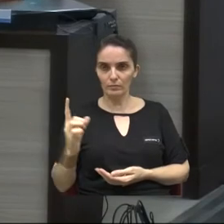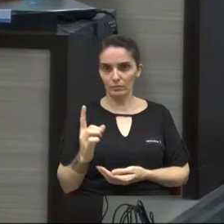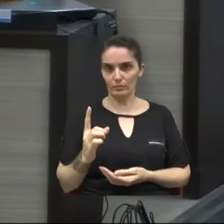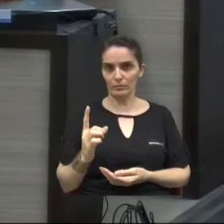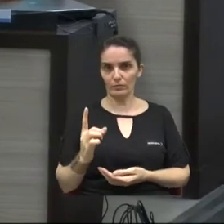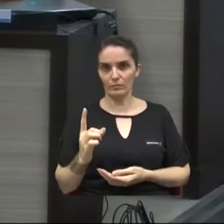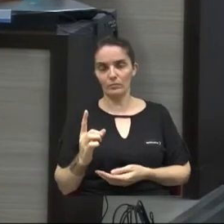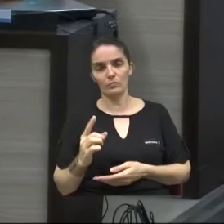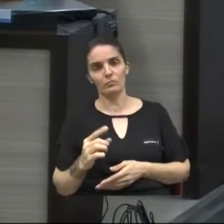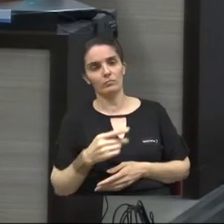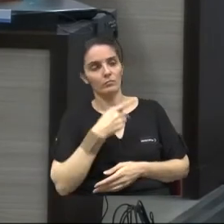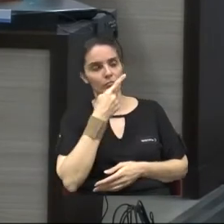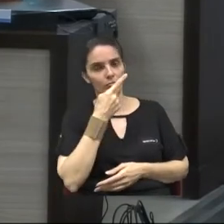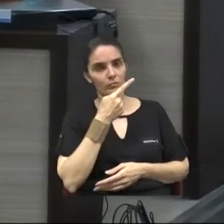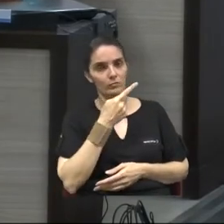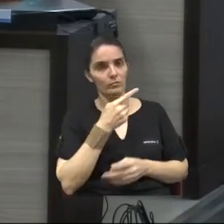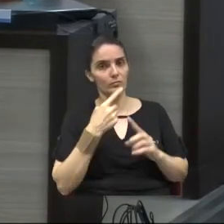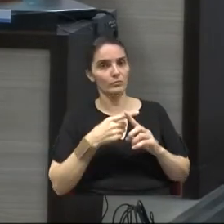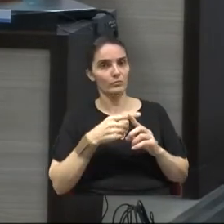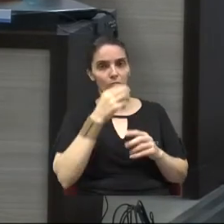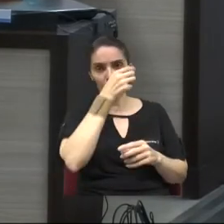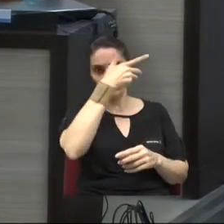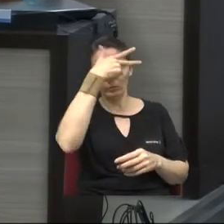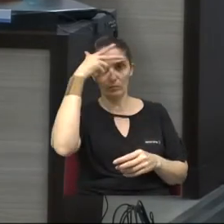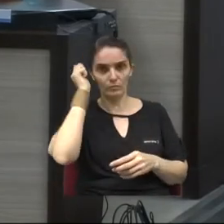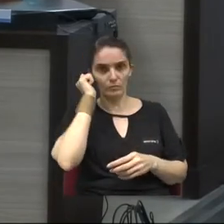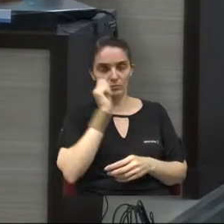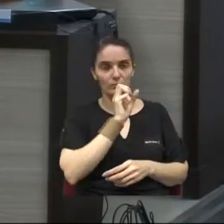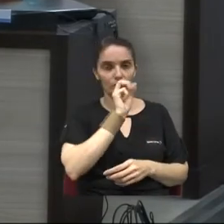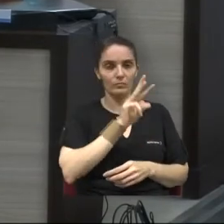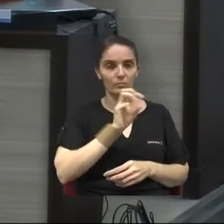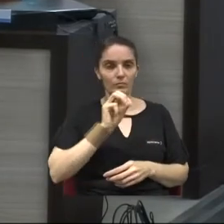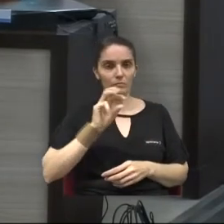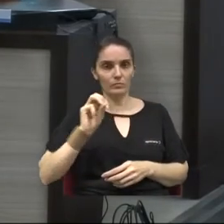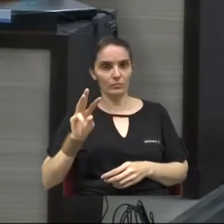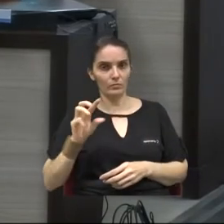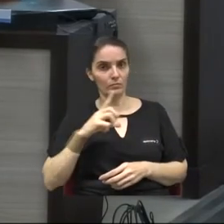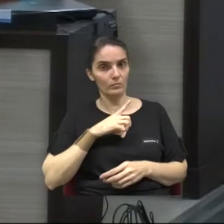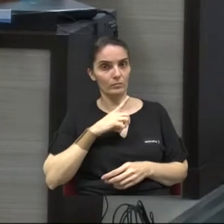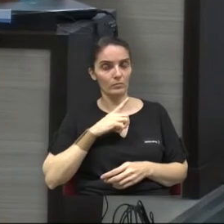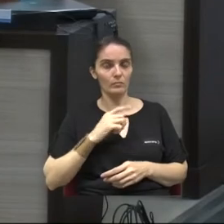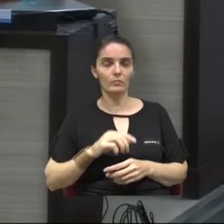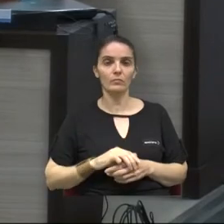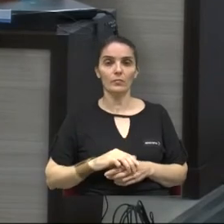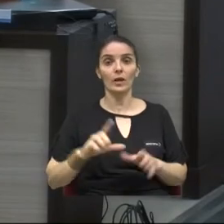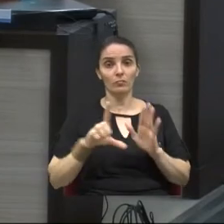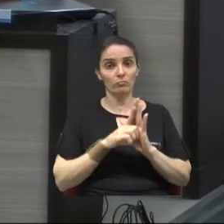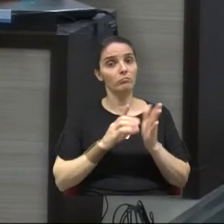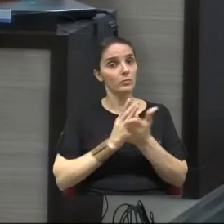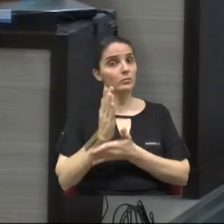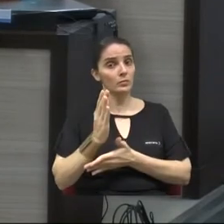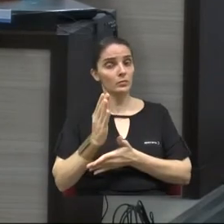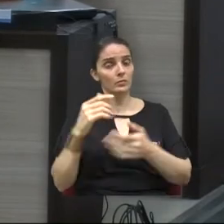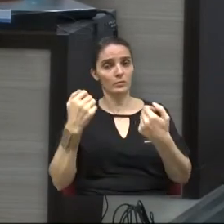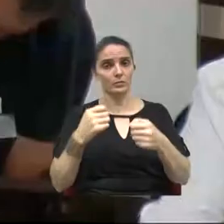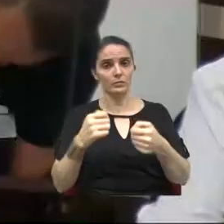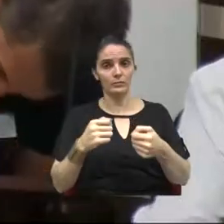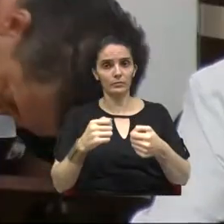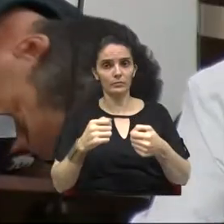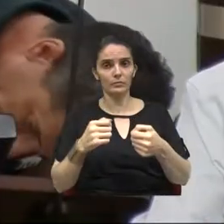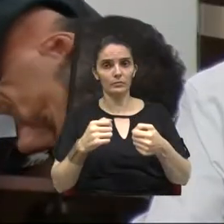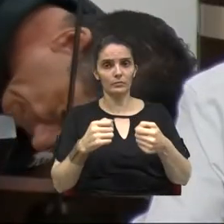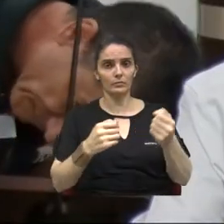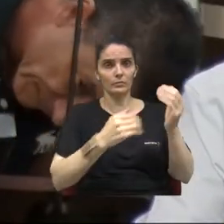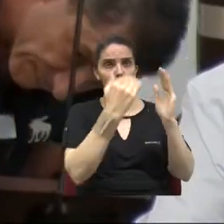referente ao site da prefeitura, no qual nós temos até uma lei aprovada para que seja colocado a